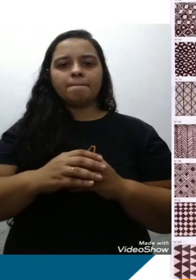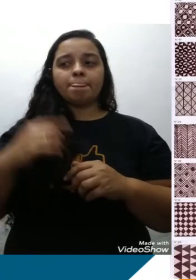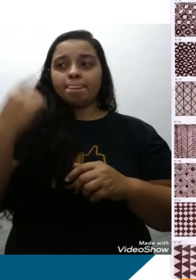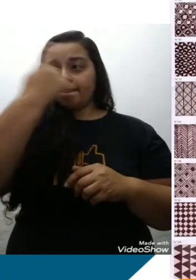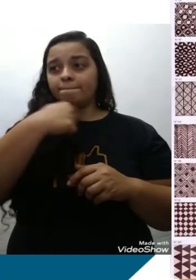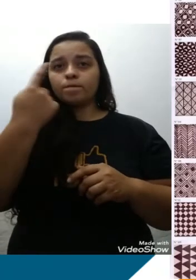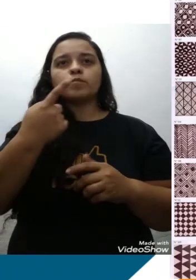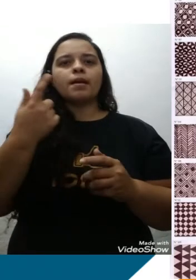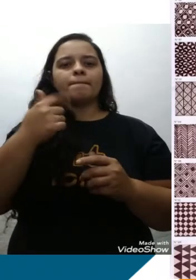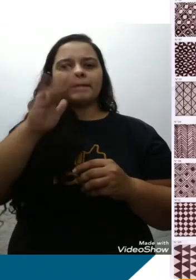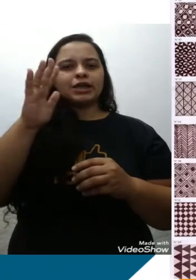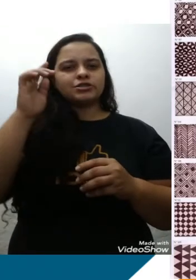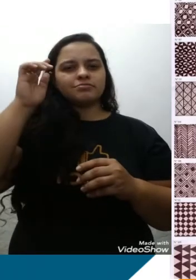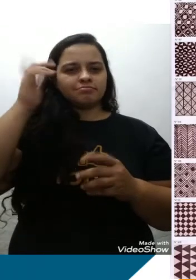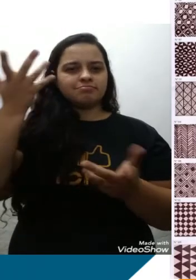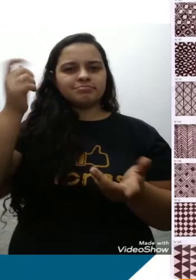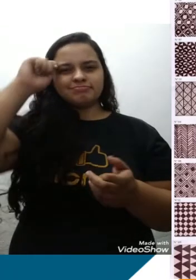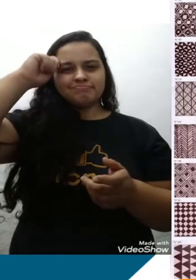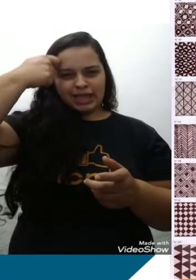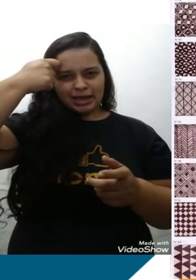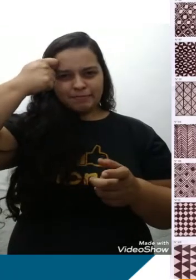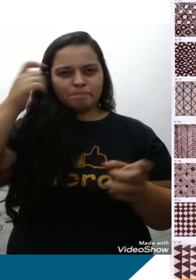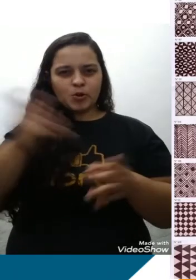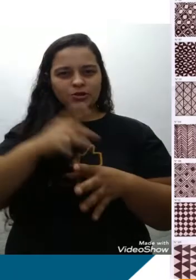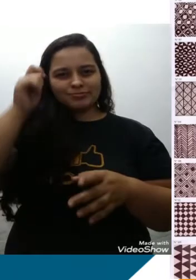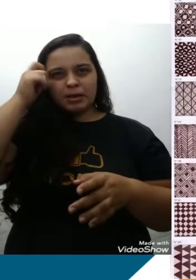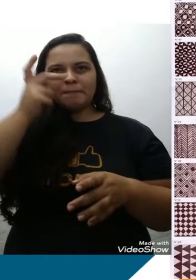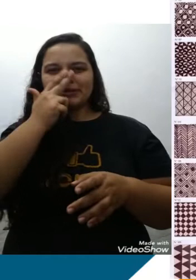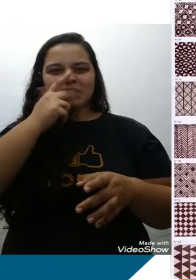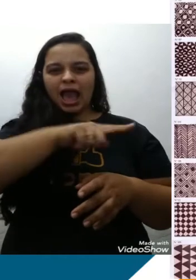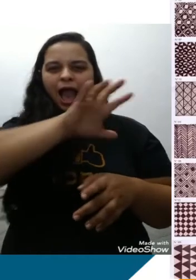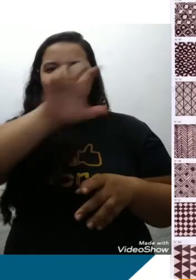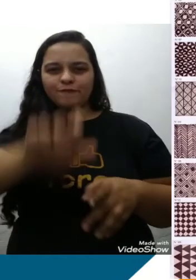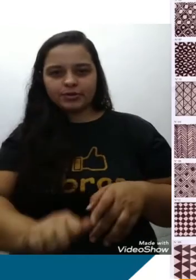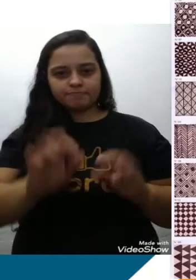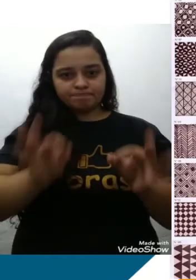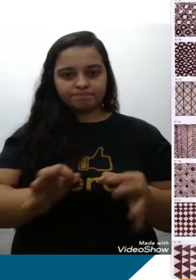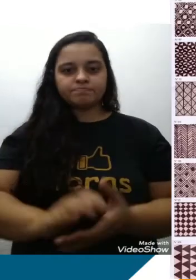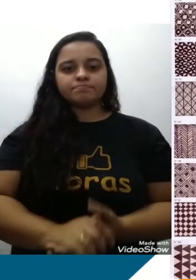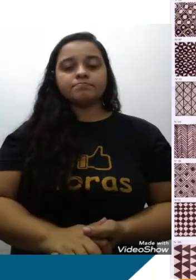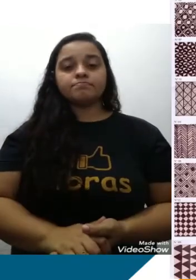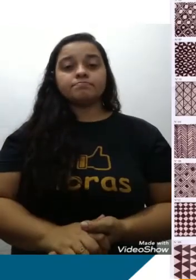com um rosto com fisionomias marcadamente negroides, né? Lembrando muito os